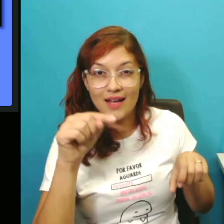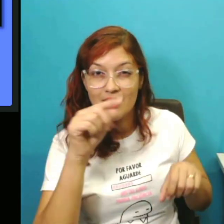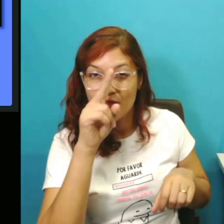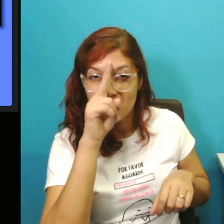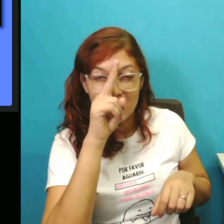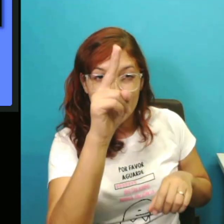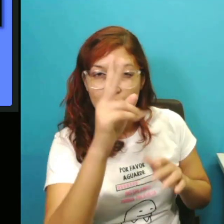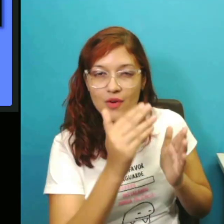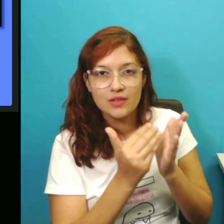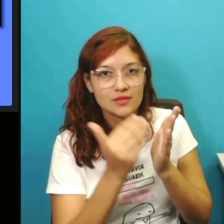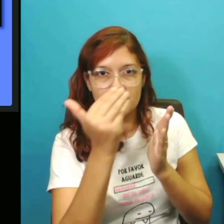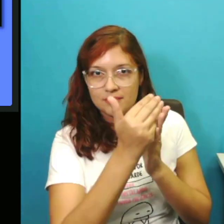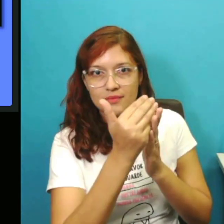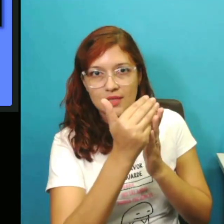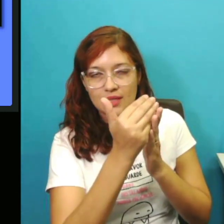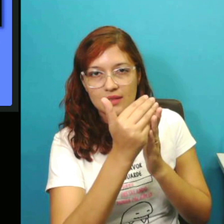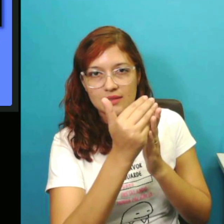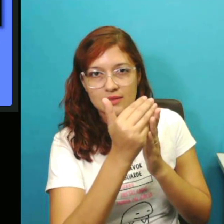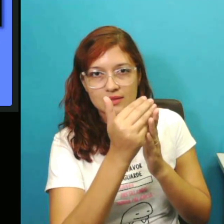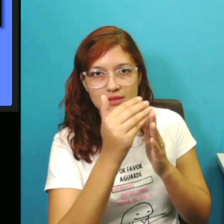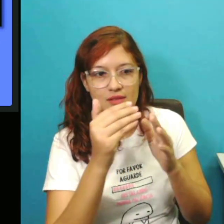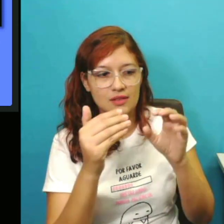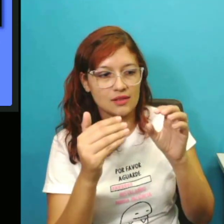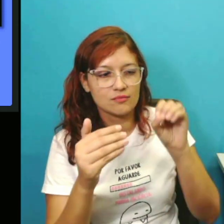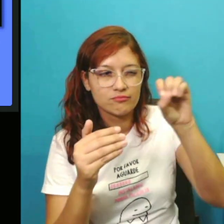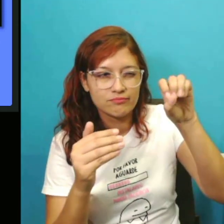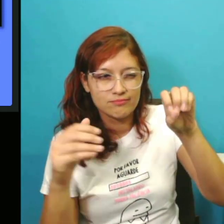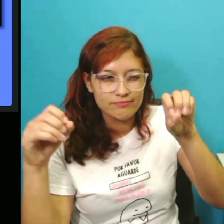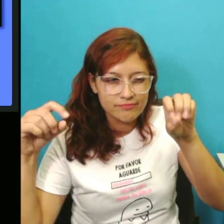para poder potencializar o efeito.